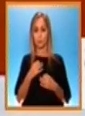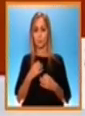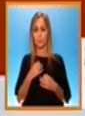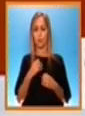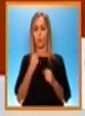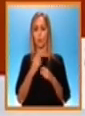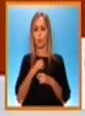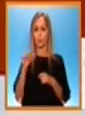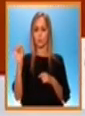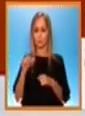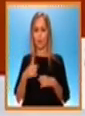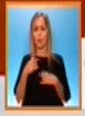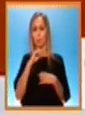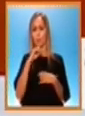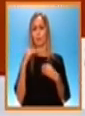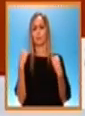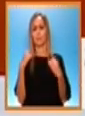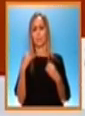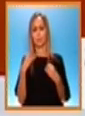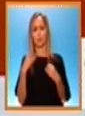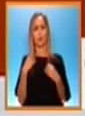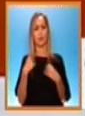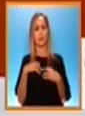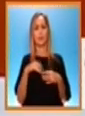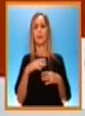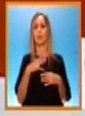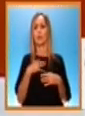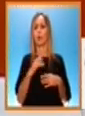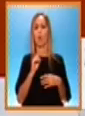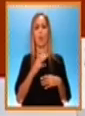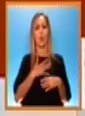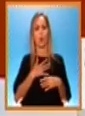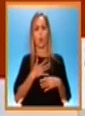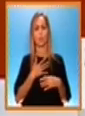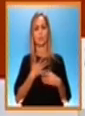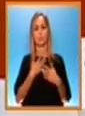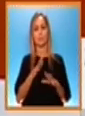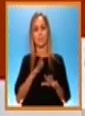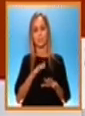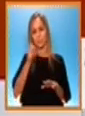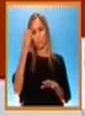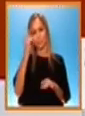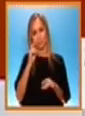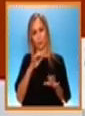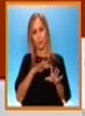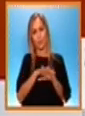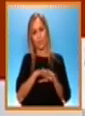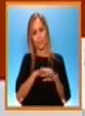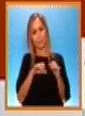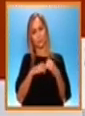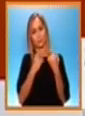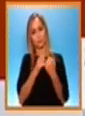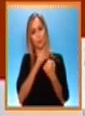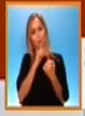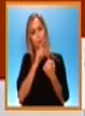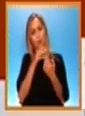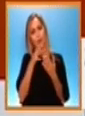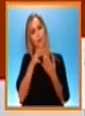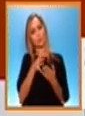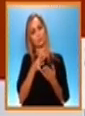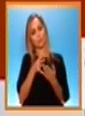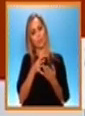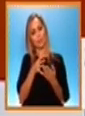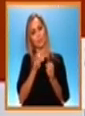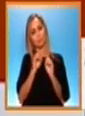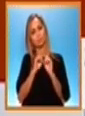as outras pessoas, sejam treinadores de bancada, partilhem, iluminem, gosto, não gosto, mas também não se esqueçam que as redes sociais podem também servir muito